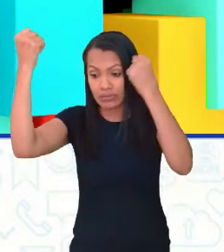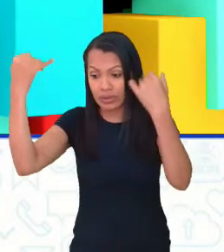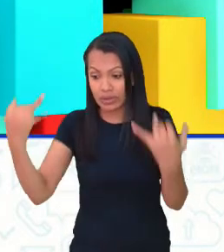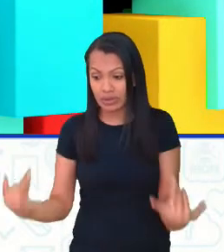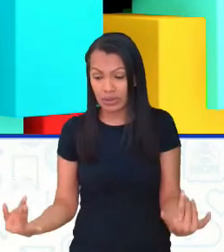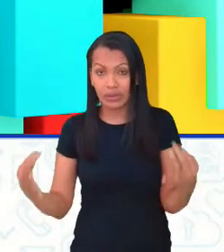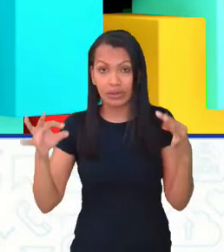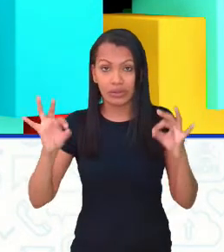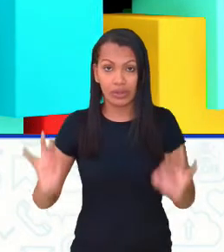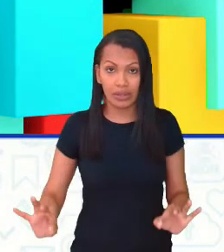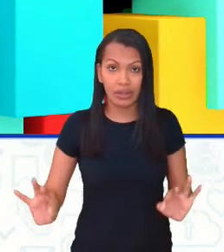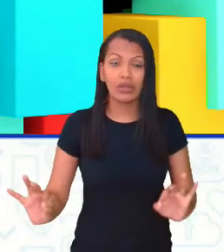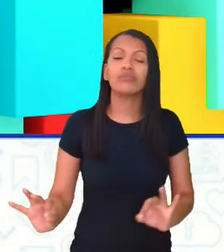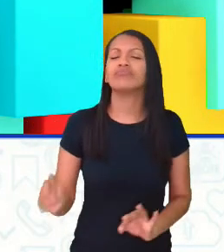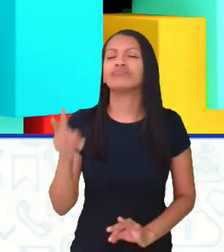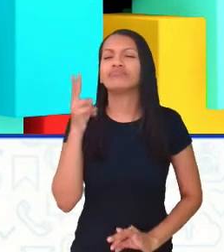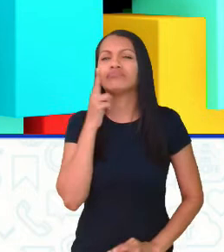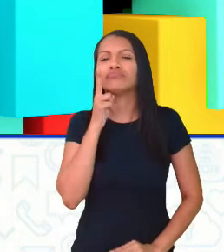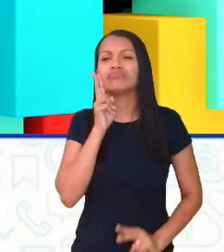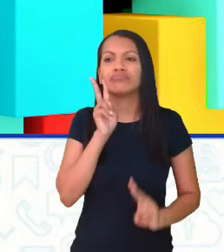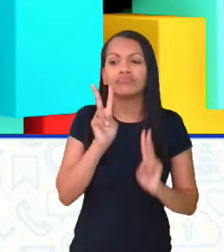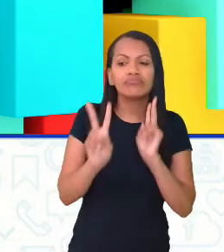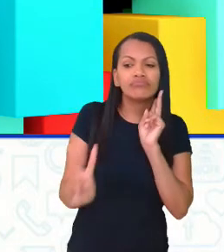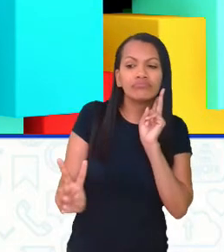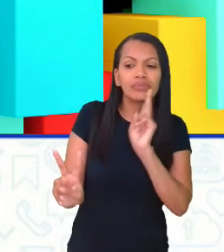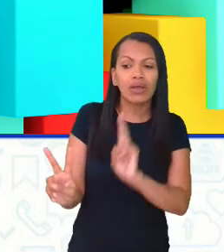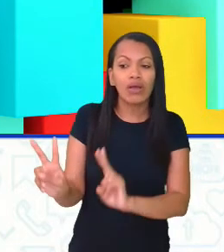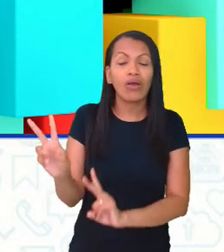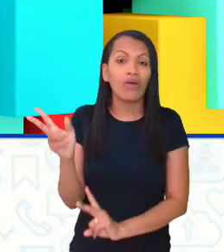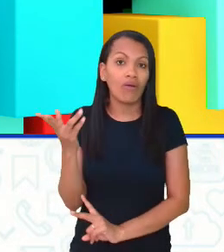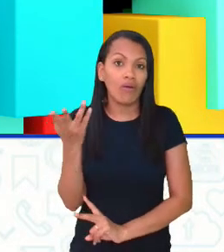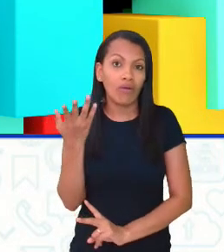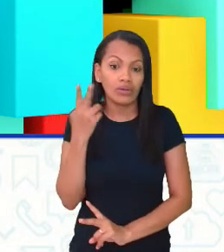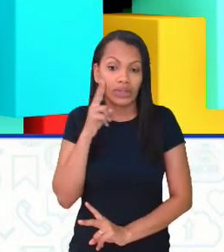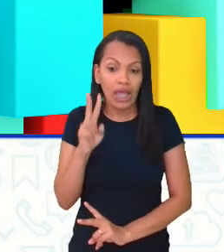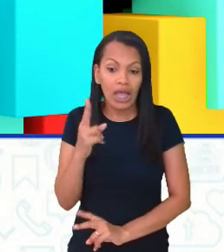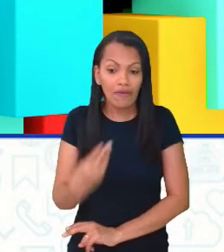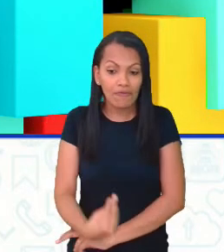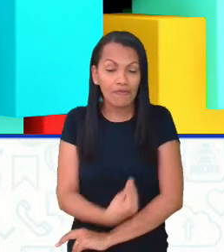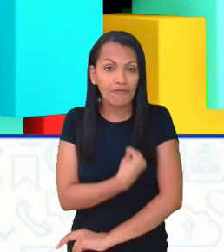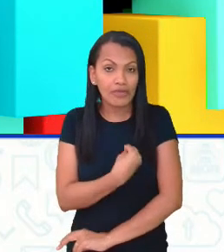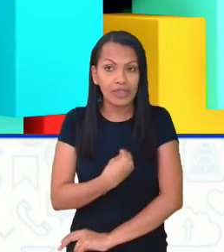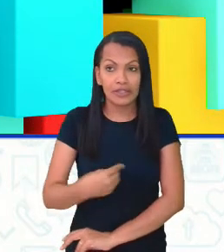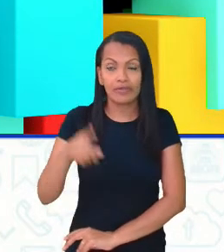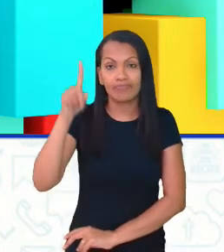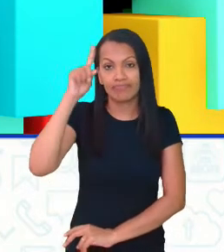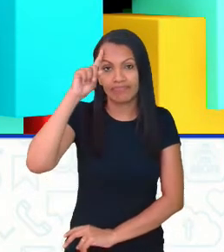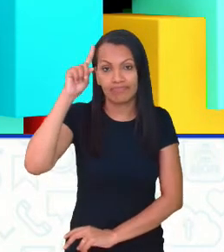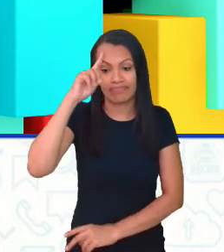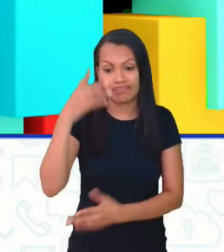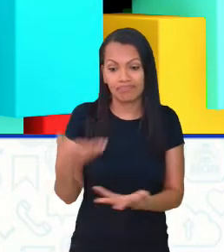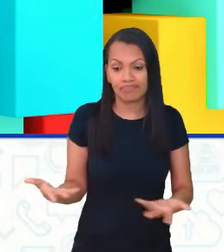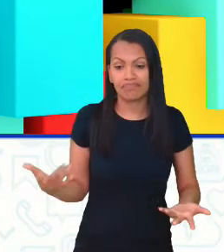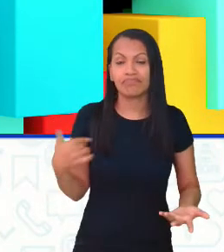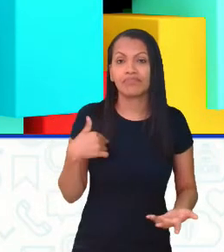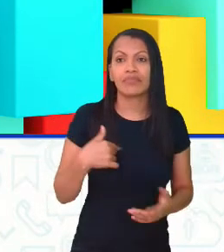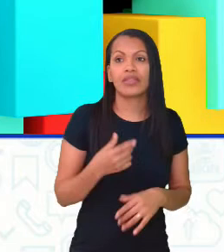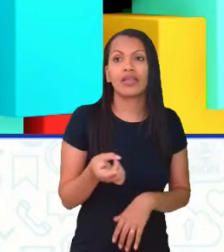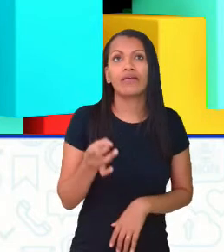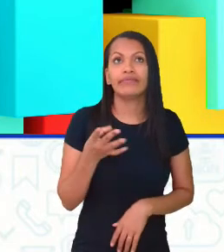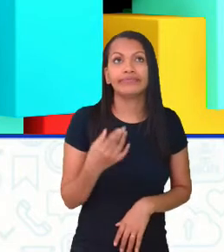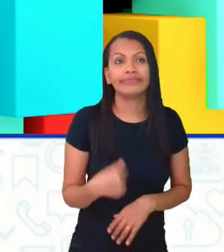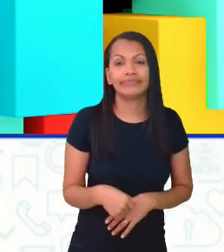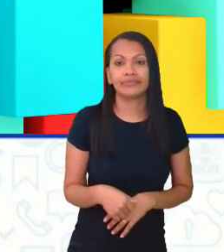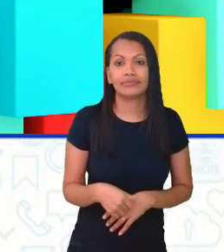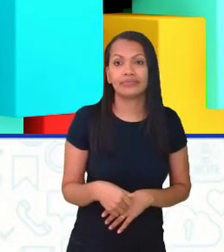certo? E com esse olhar sempre para a vida cotidiana. A crônica, ela não vai recuperar um momento histórico que aconteceu